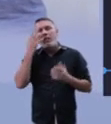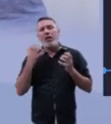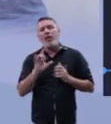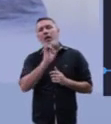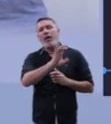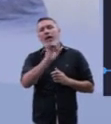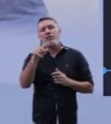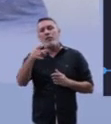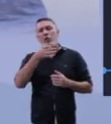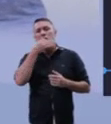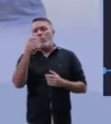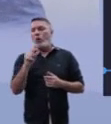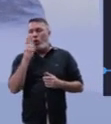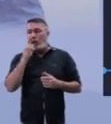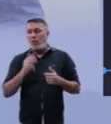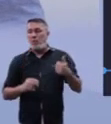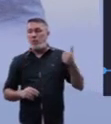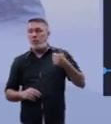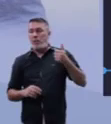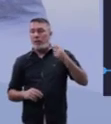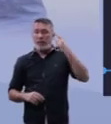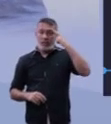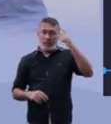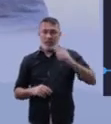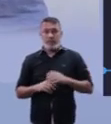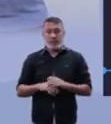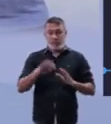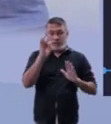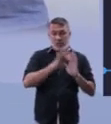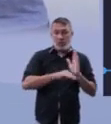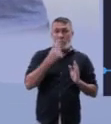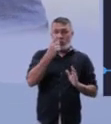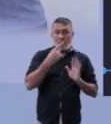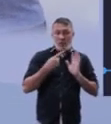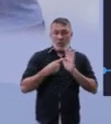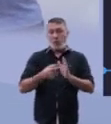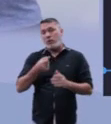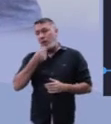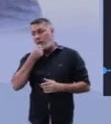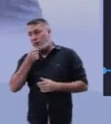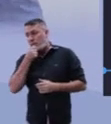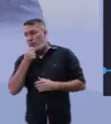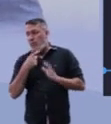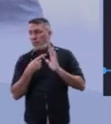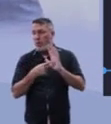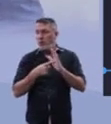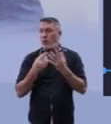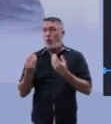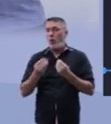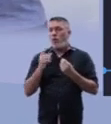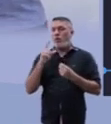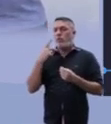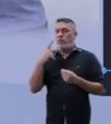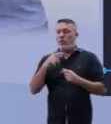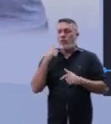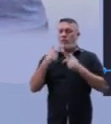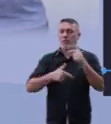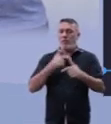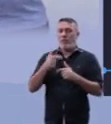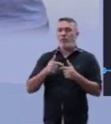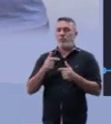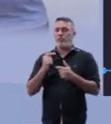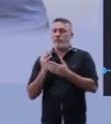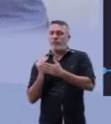esperava de cada um de vocês, aluno. A primeira ideia que ele espera, ó, o texto 1 apresenta uma reportagem que discute o funcionamento dos